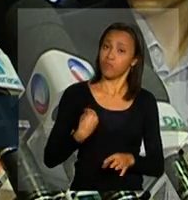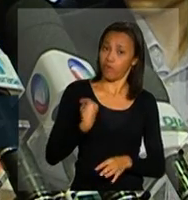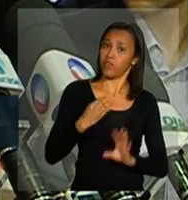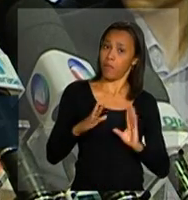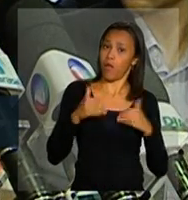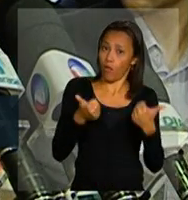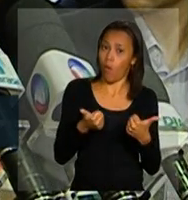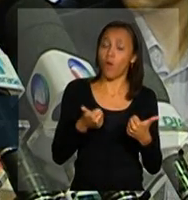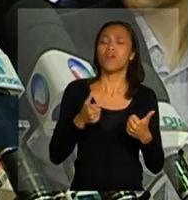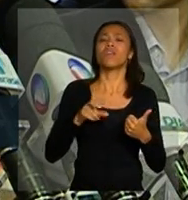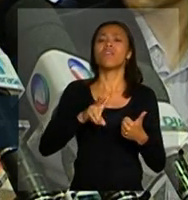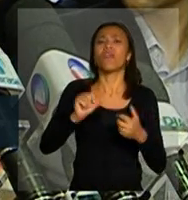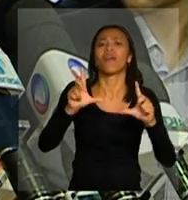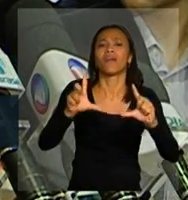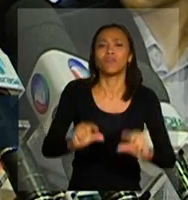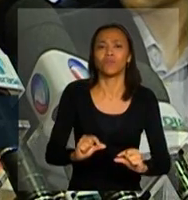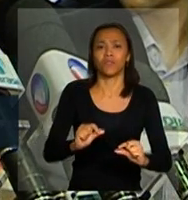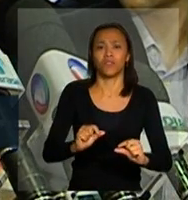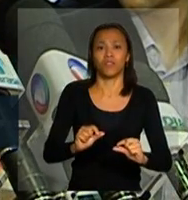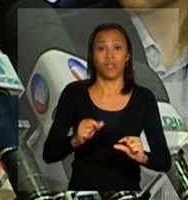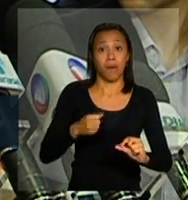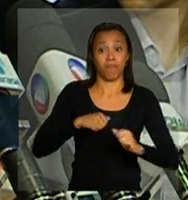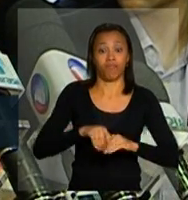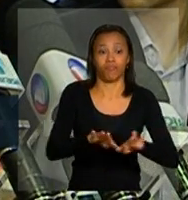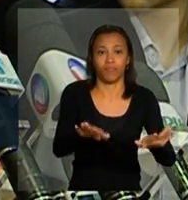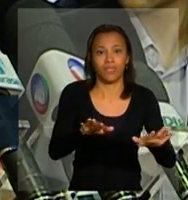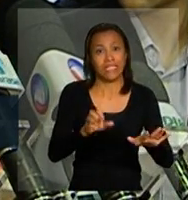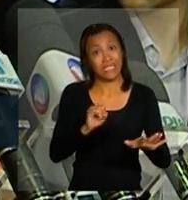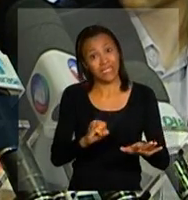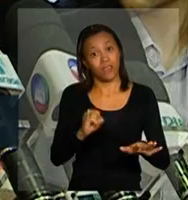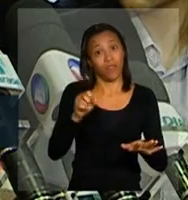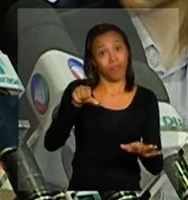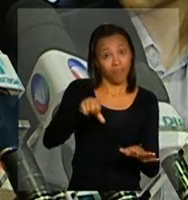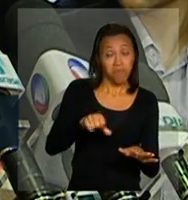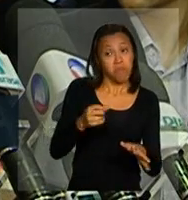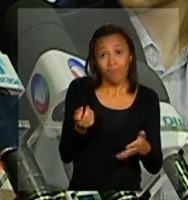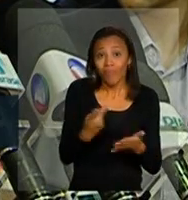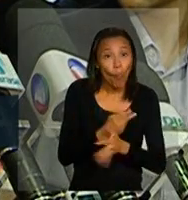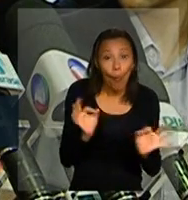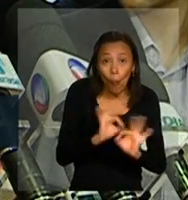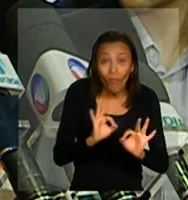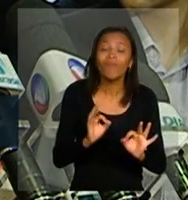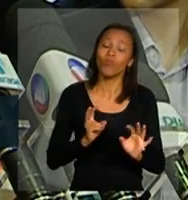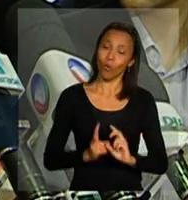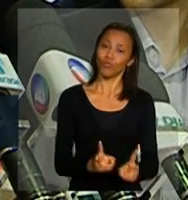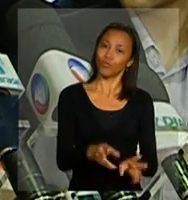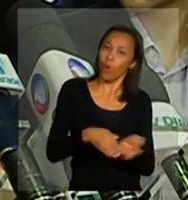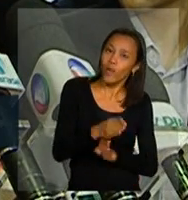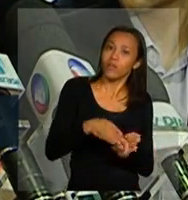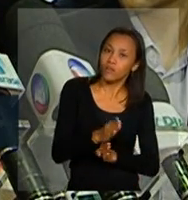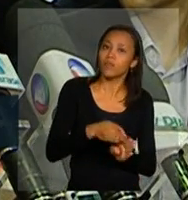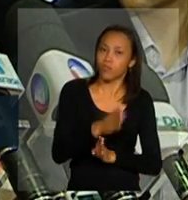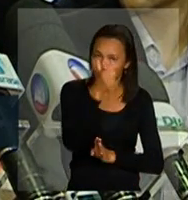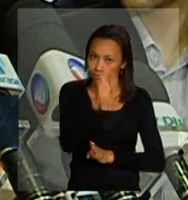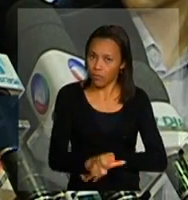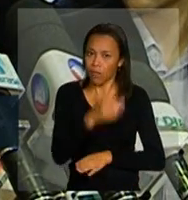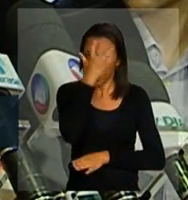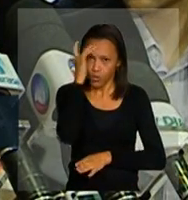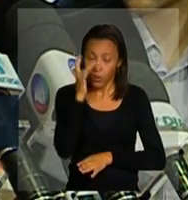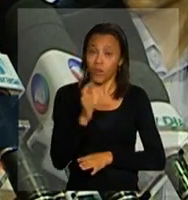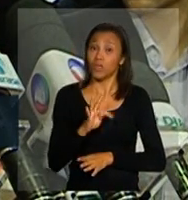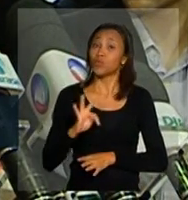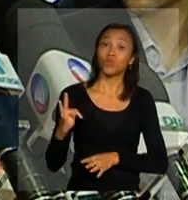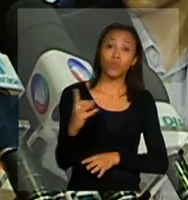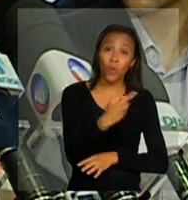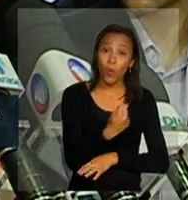melhor e vai reduzir o risco de transmissão. Se der negativo, vai continuar com as ações de prevenção. Dessa população toda,